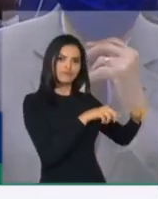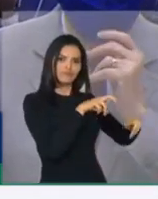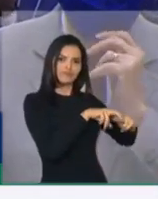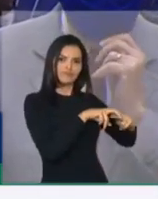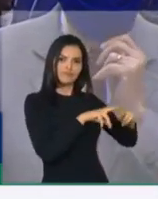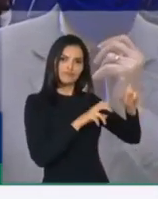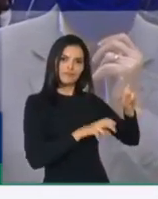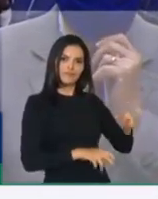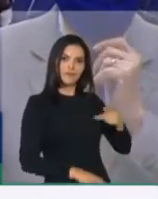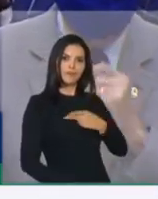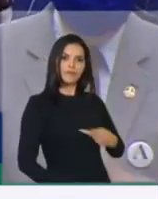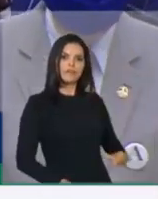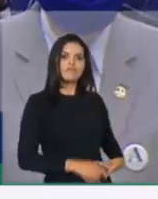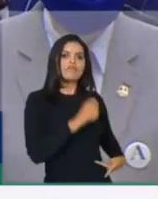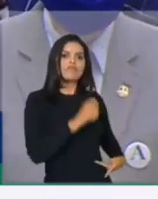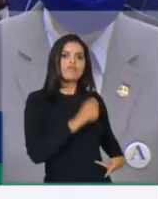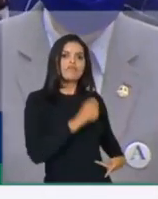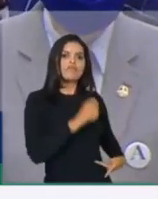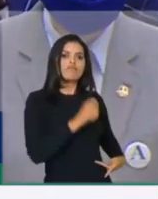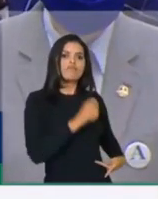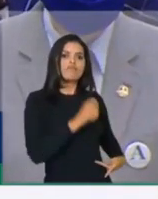do presidente ainda vazia,